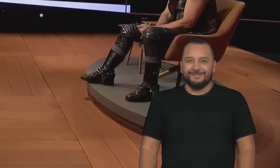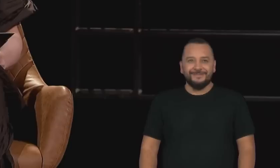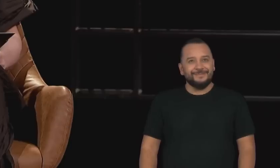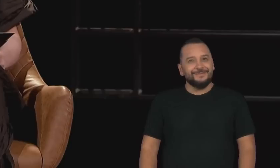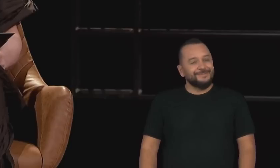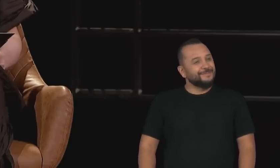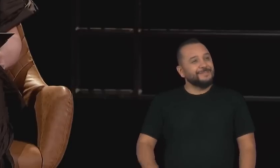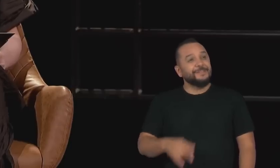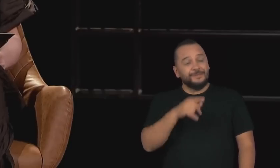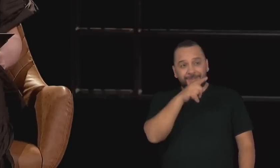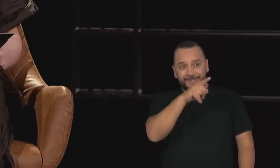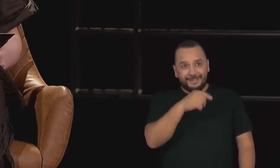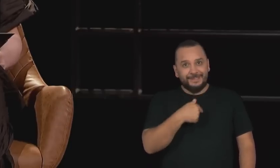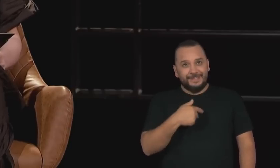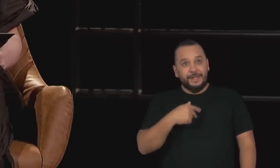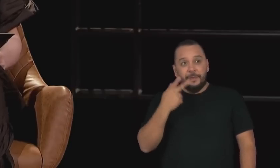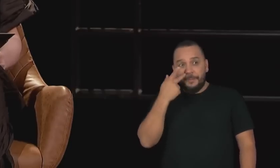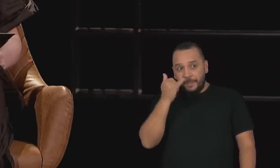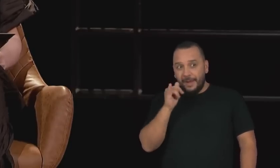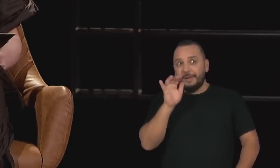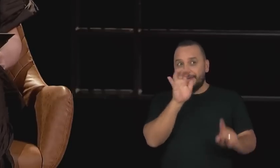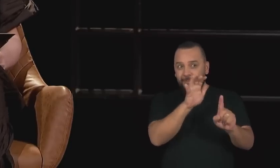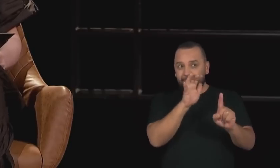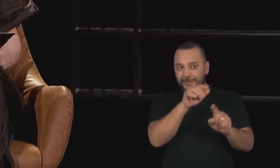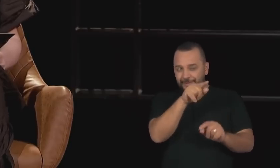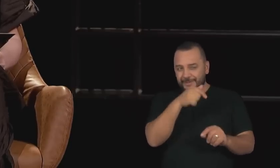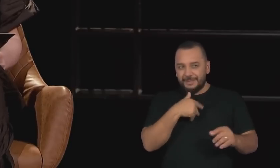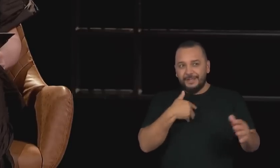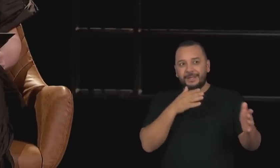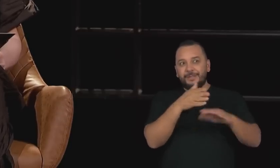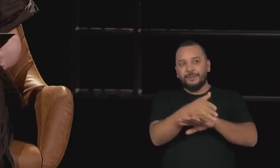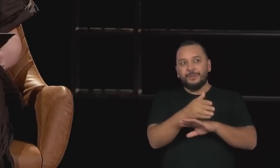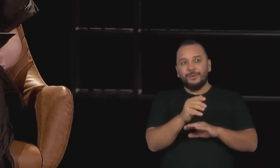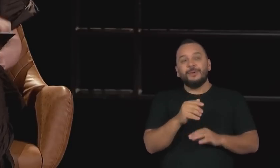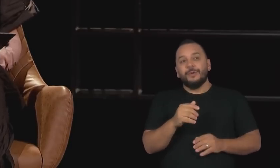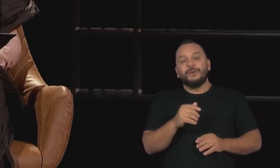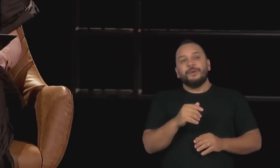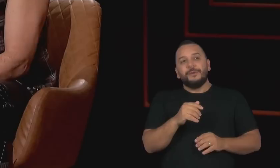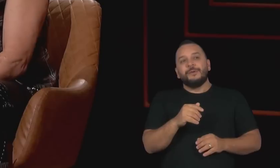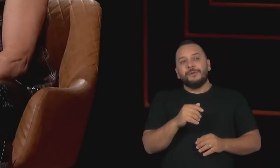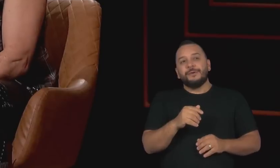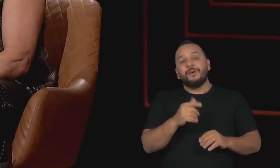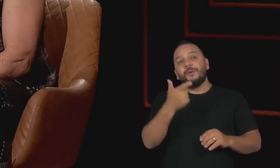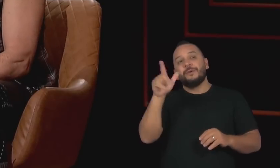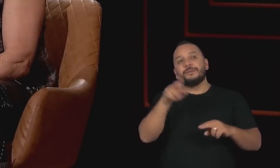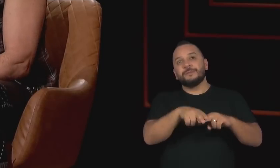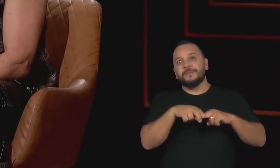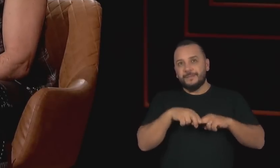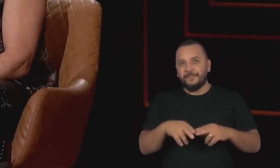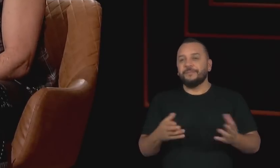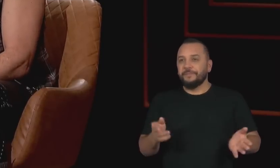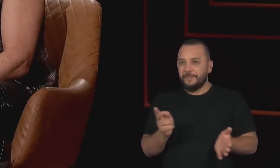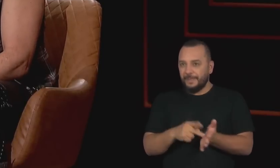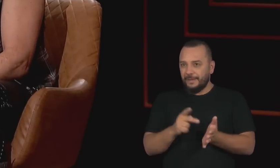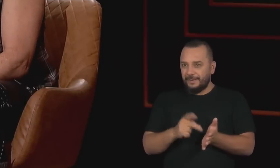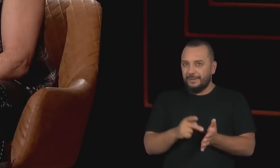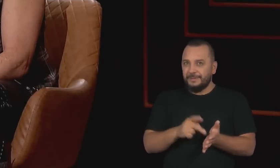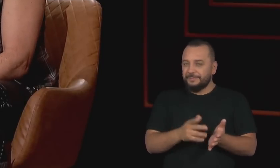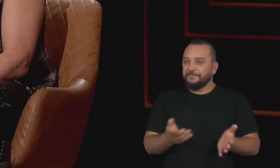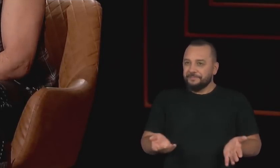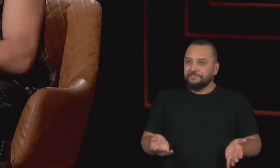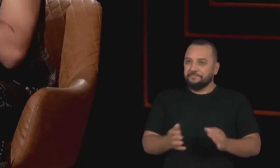Mas você não herdou essa paixão só do seu pai, né? Você entrou no boxe até por outros motivos, não foi? Então, é verdade isso.